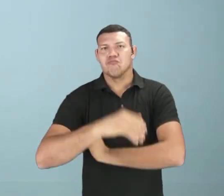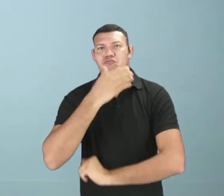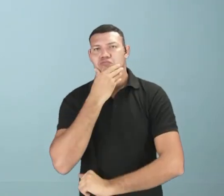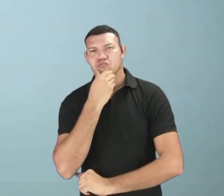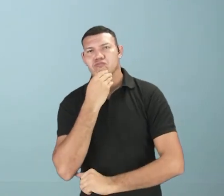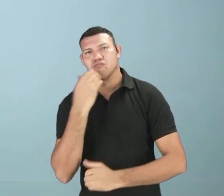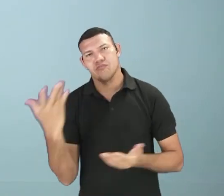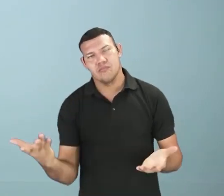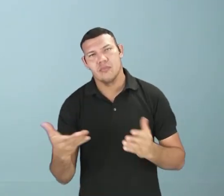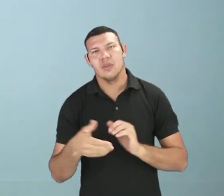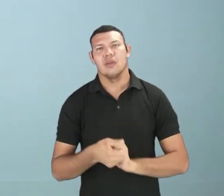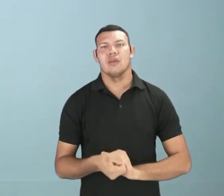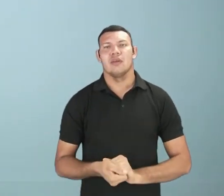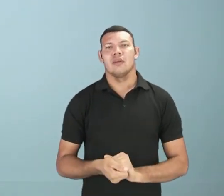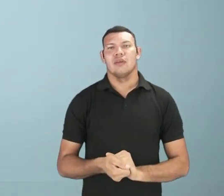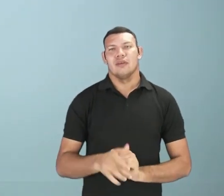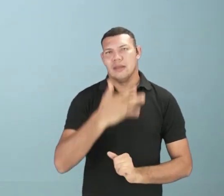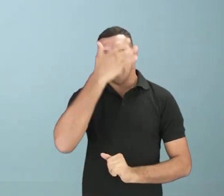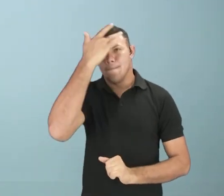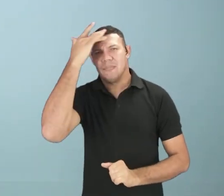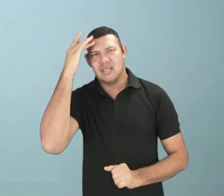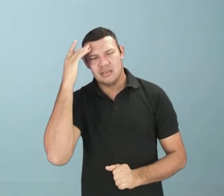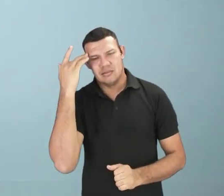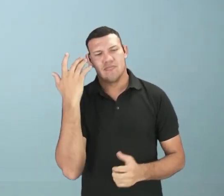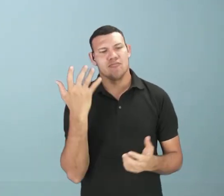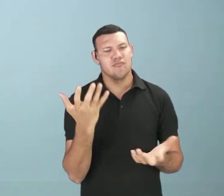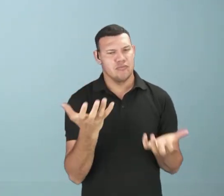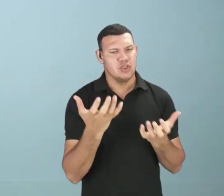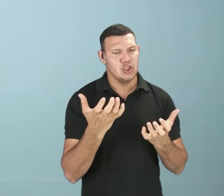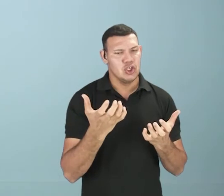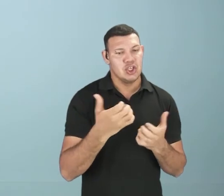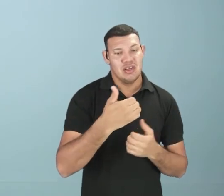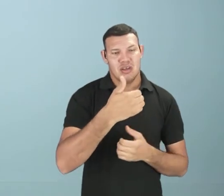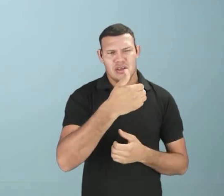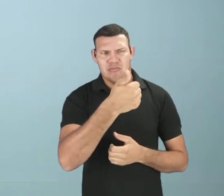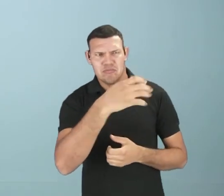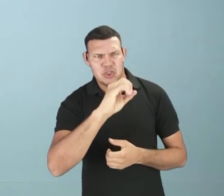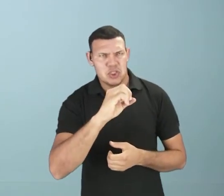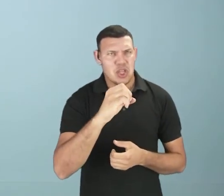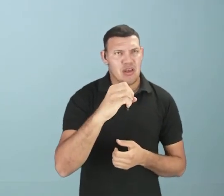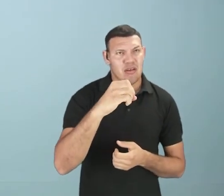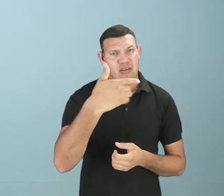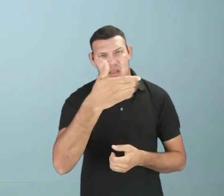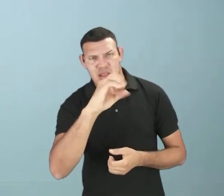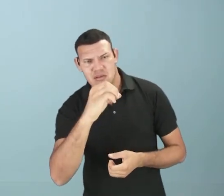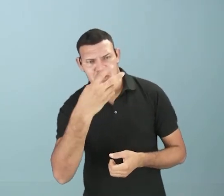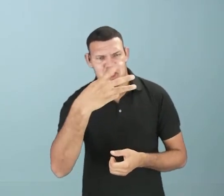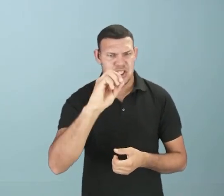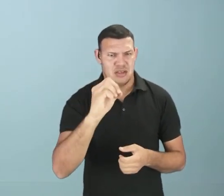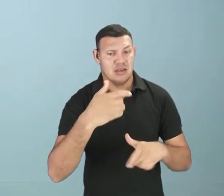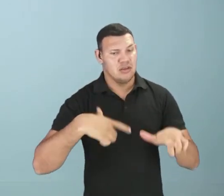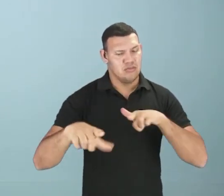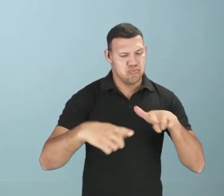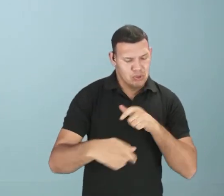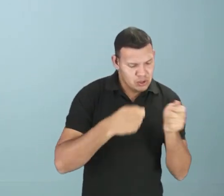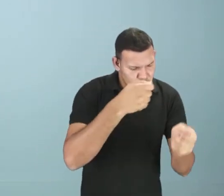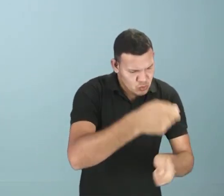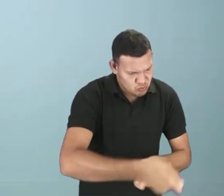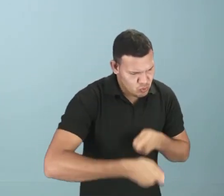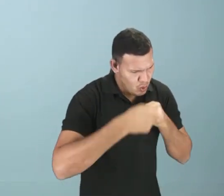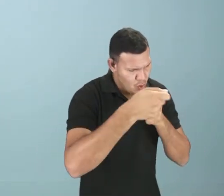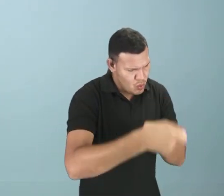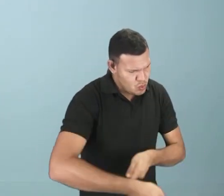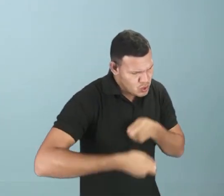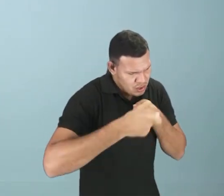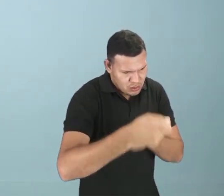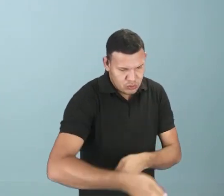né? Enquanto uma pessoa precisava de 10, 20, 30 trabalhadores para cultivar aquela terra, né, para